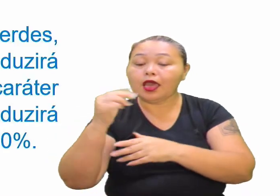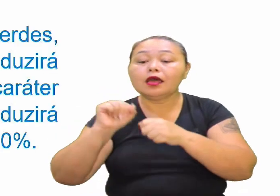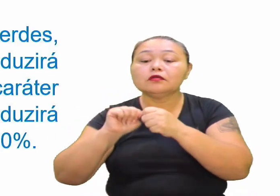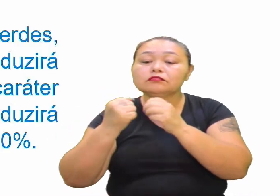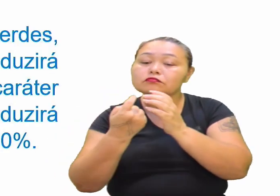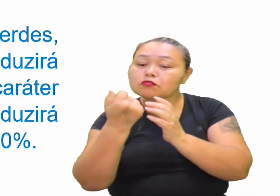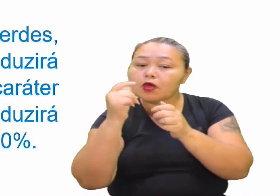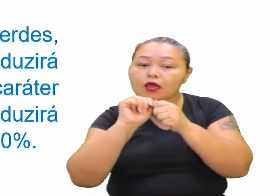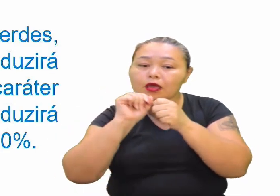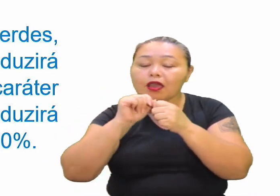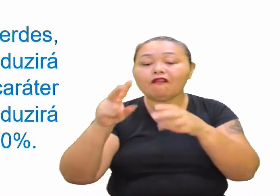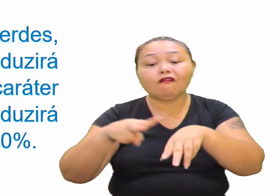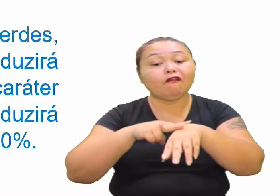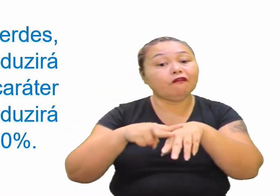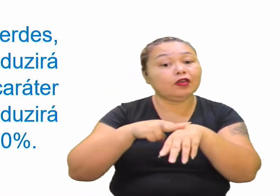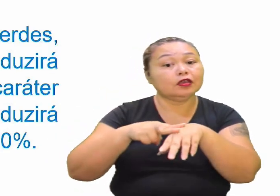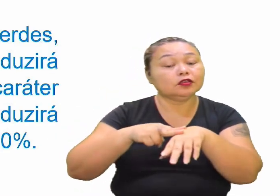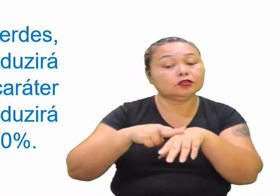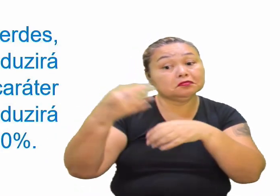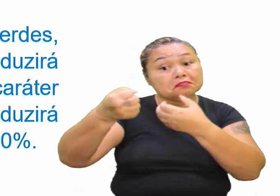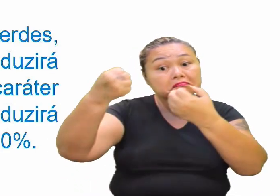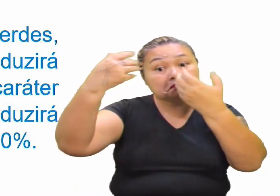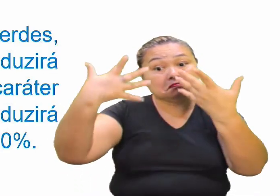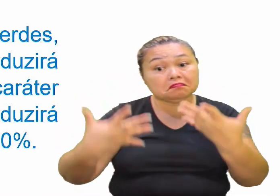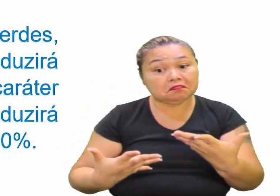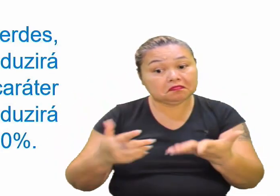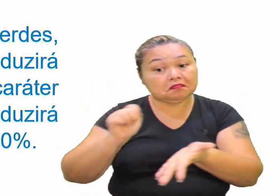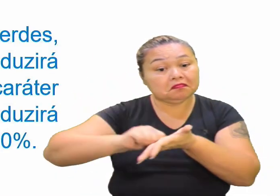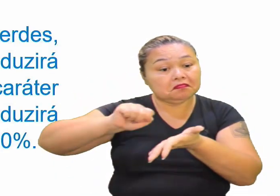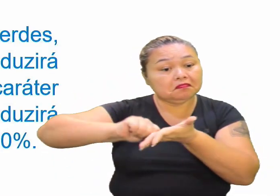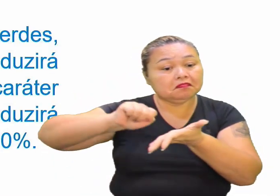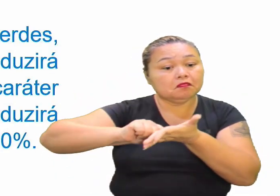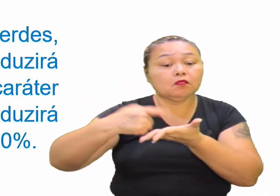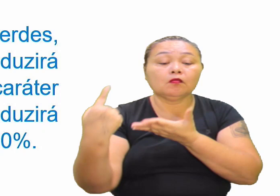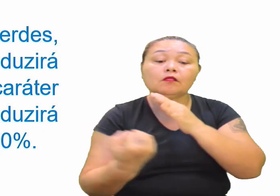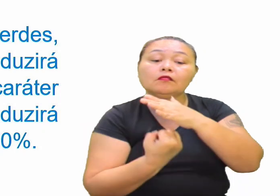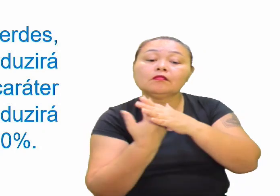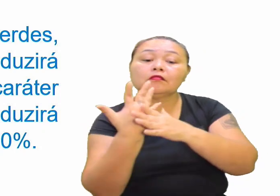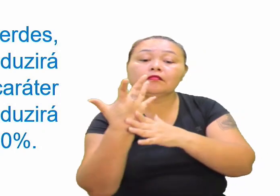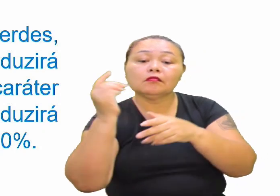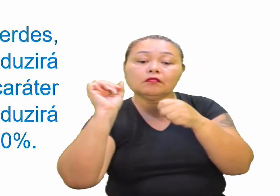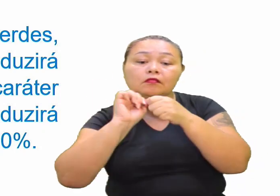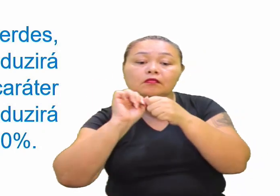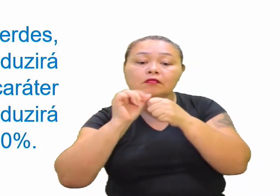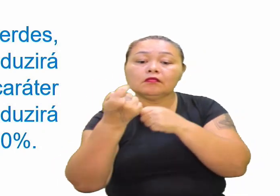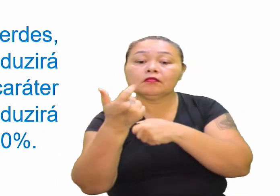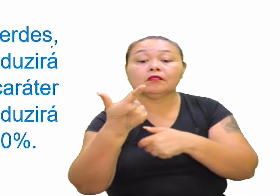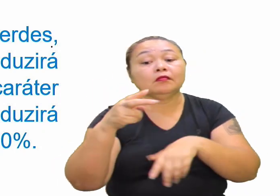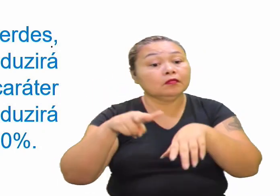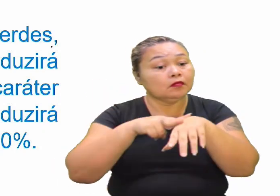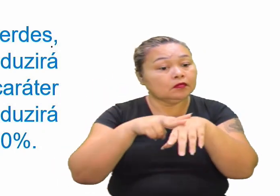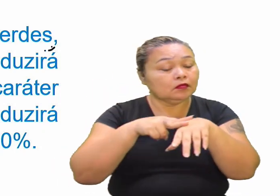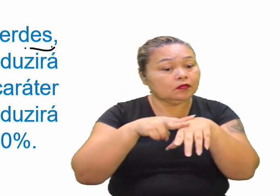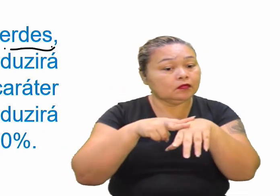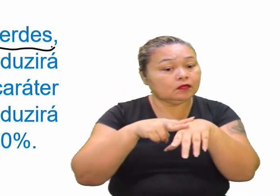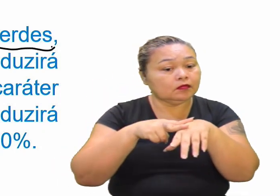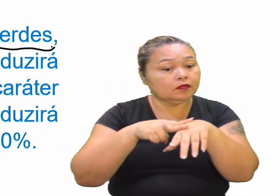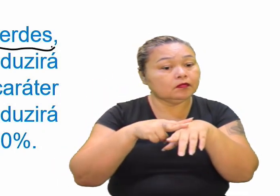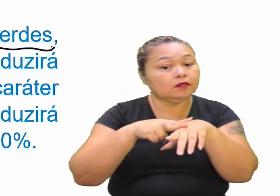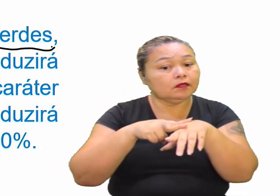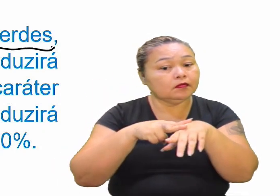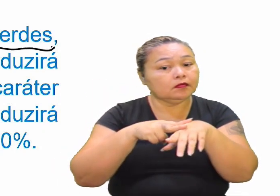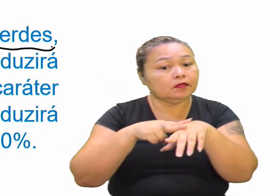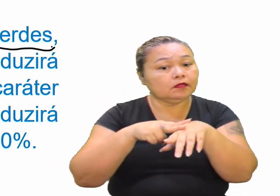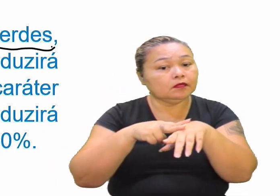verdes. Justifique. Olha a resposta. Com uma planta que produz ervilhas verdes,